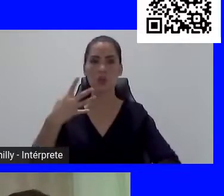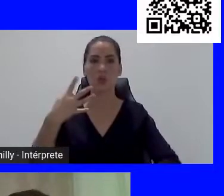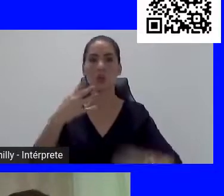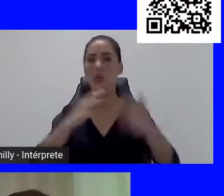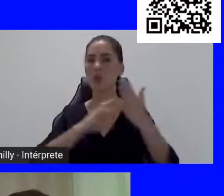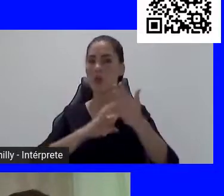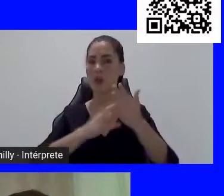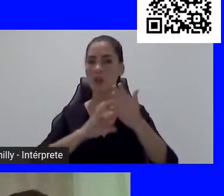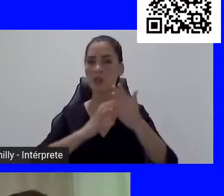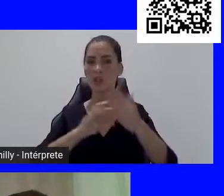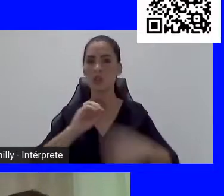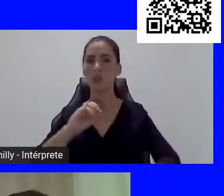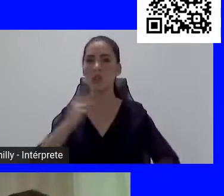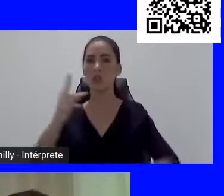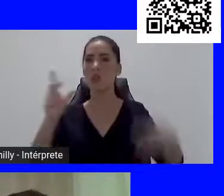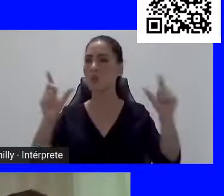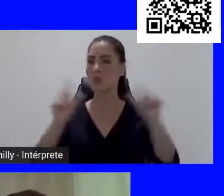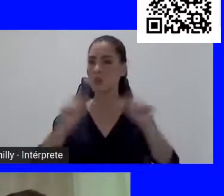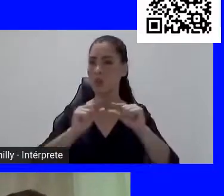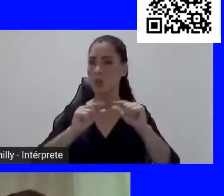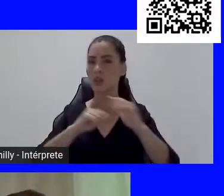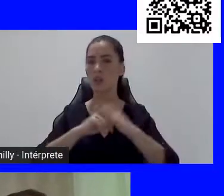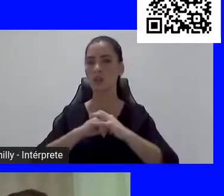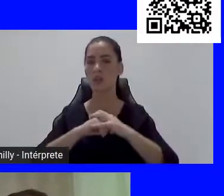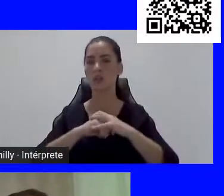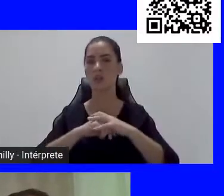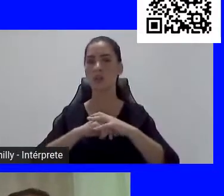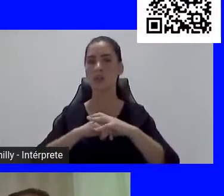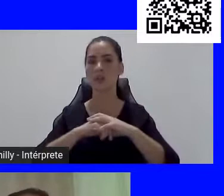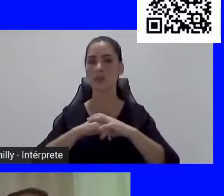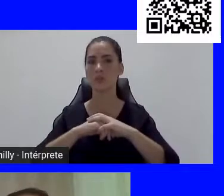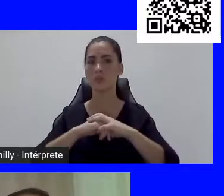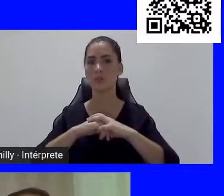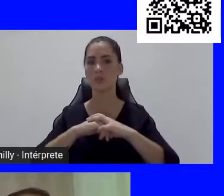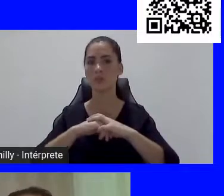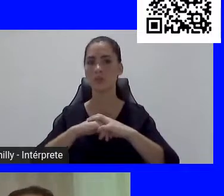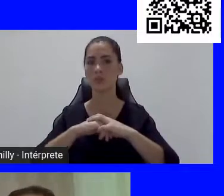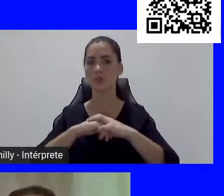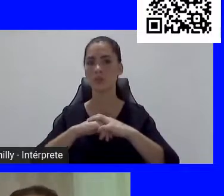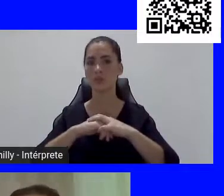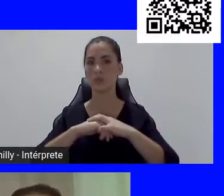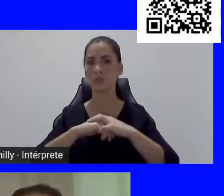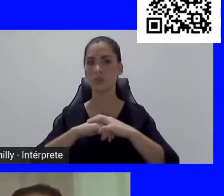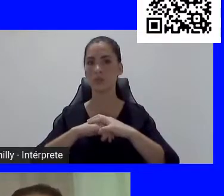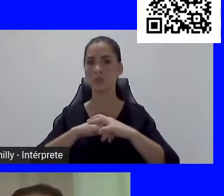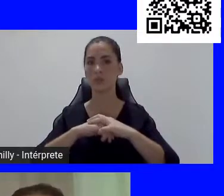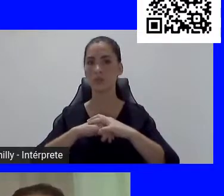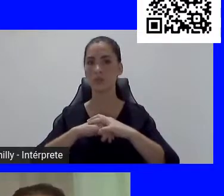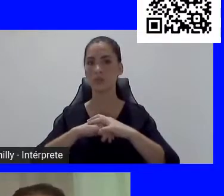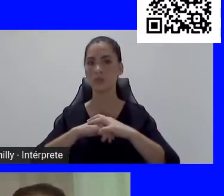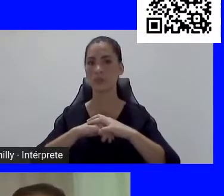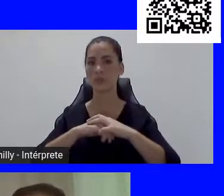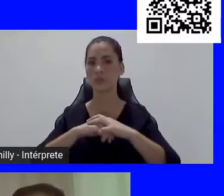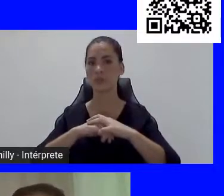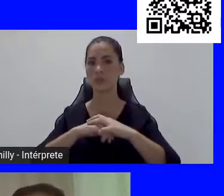isso, com cadeiras dentro do Congresso Nacional. Sem isso, realmente, é impossível governar.